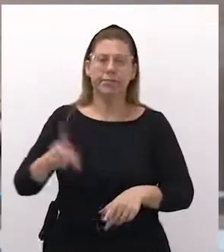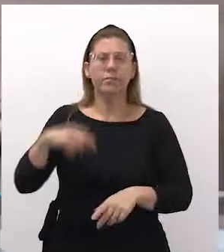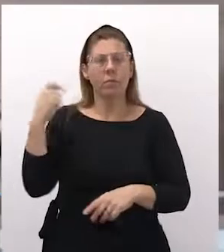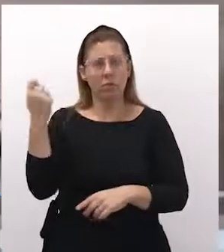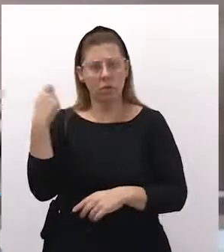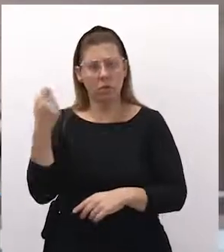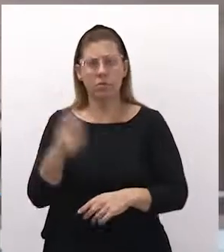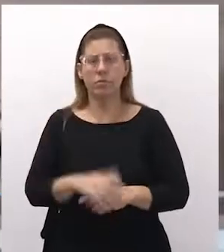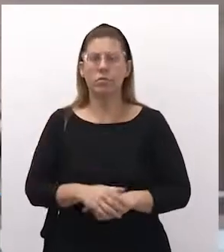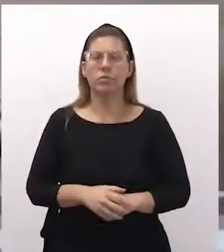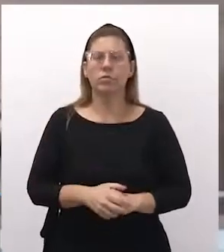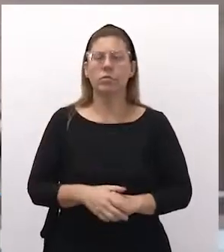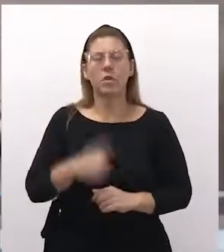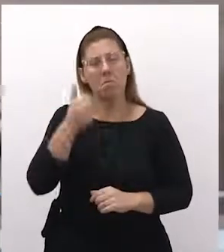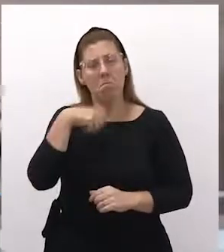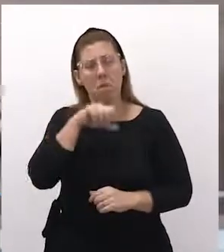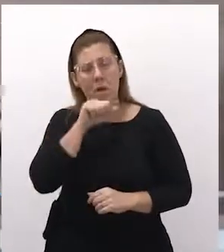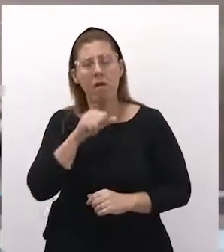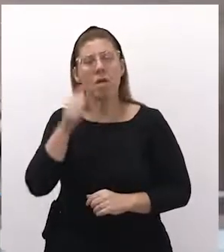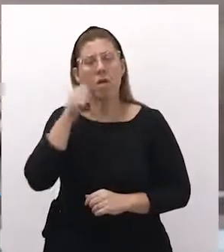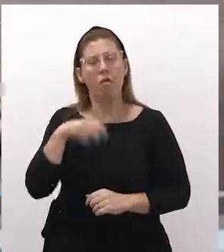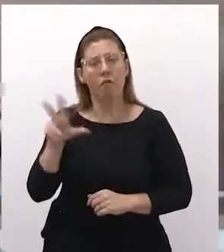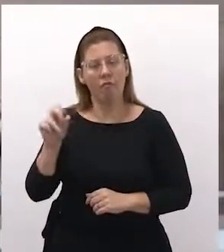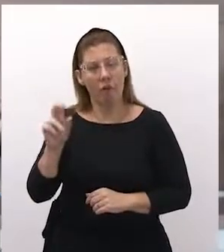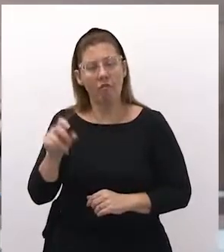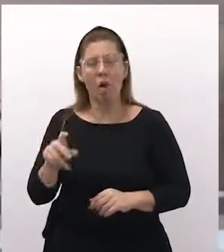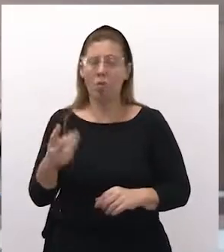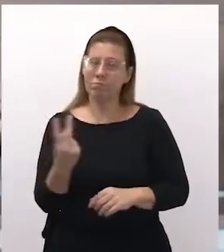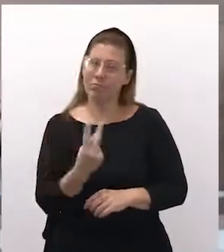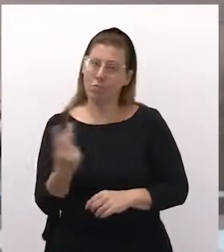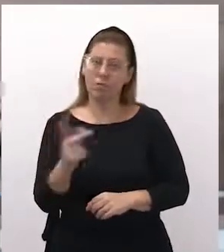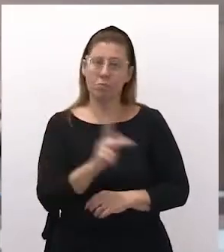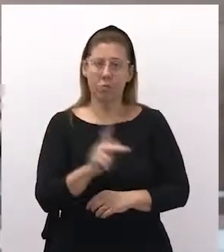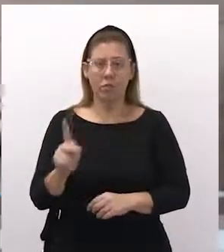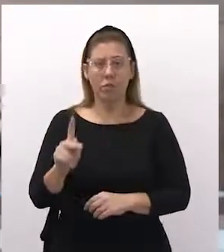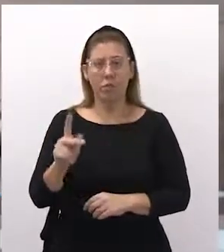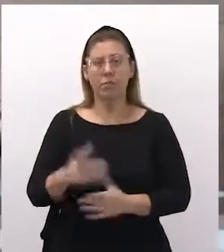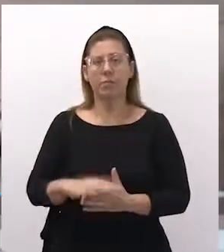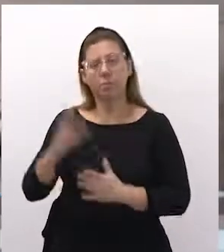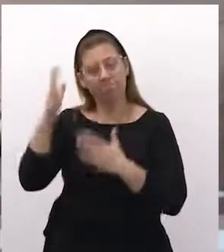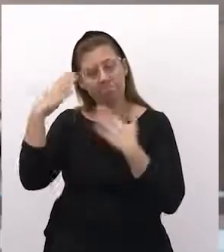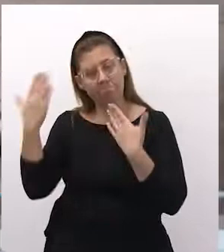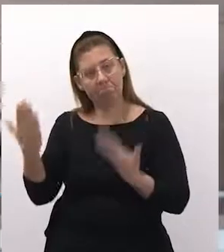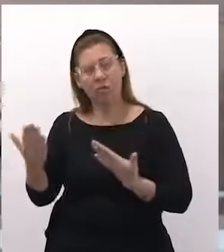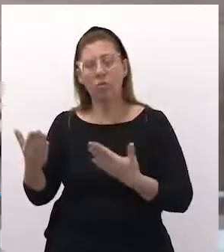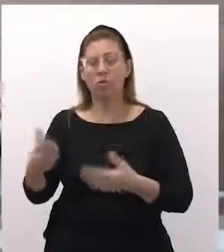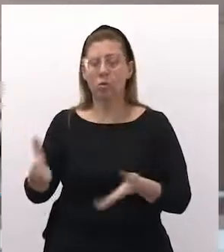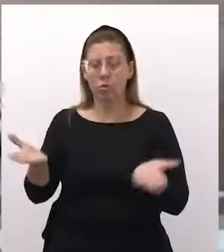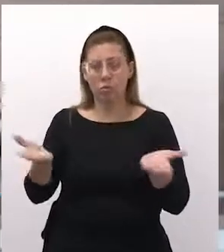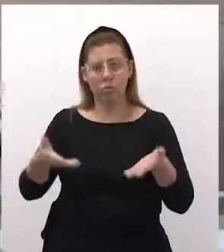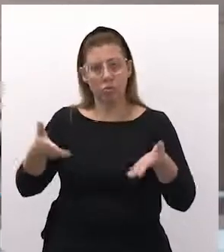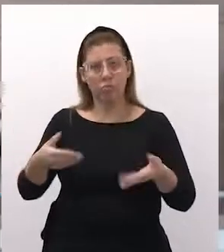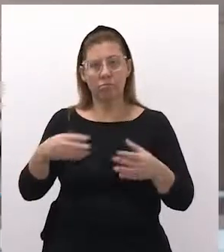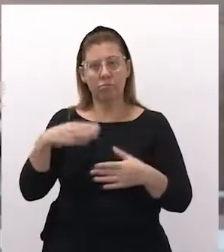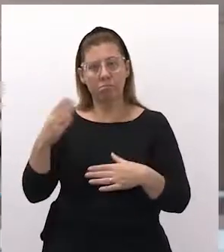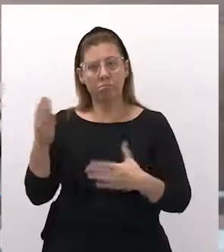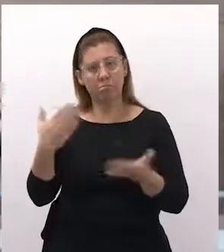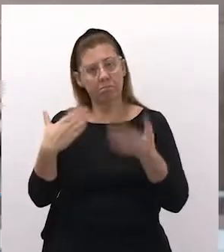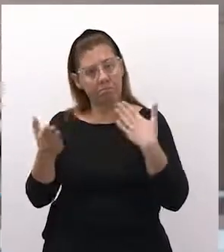do Sul, tanto a minha mãe quanto a minha avó. Então, é de fato uma honra para mim estar aqui hoje, conversando com